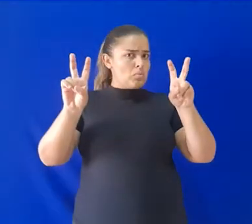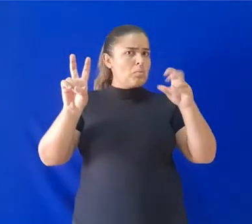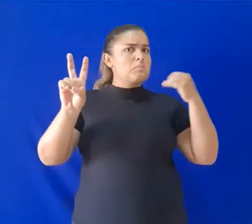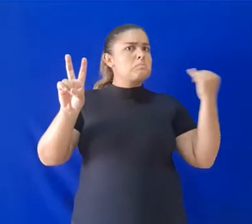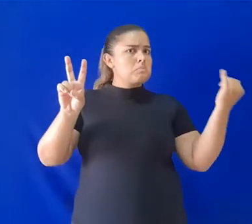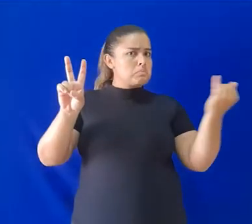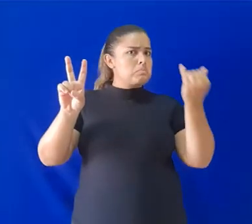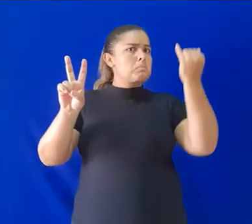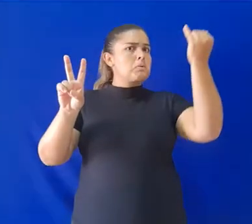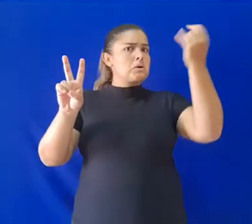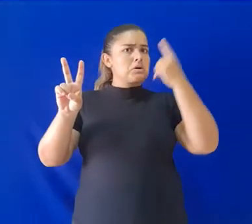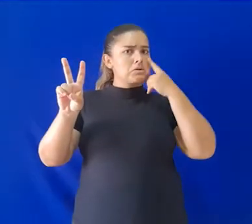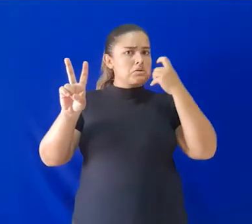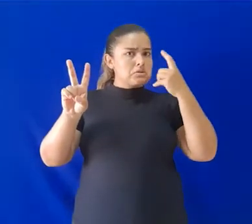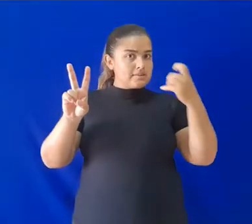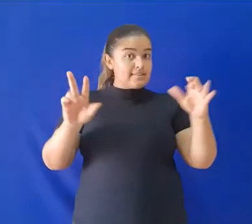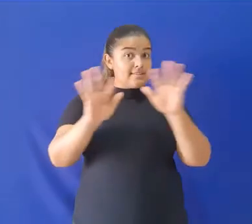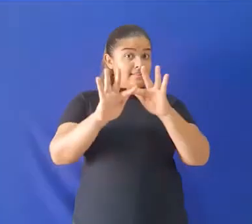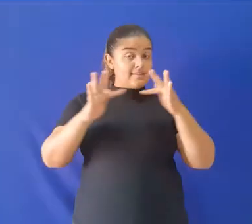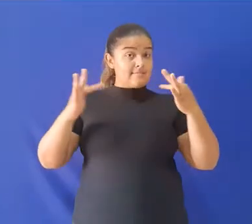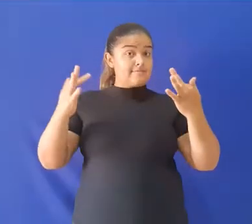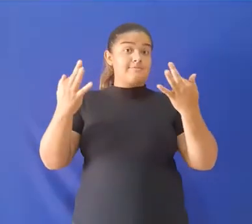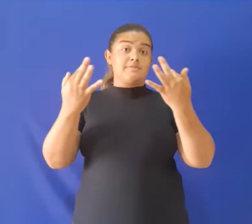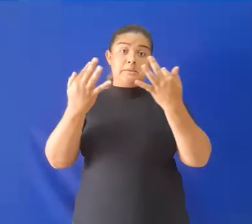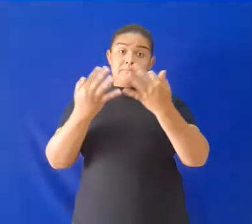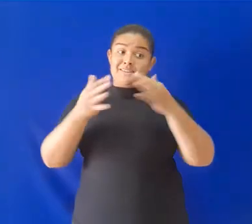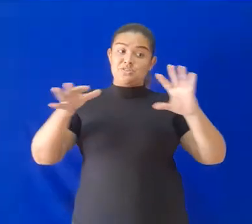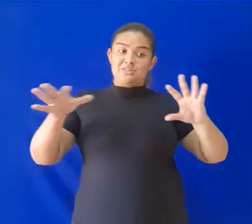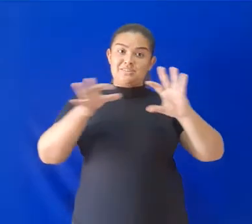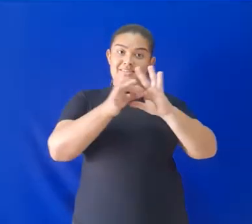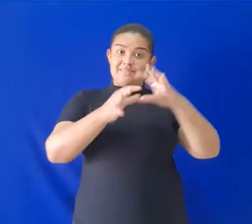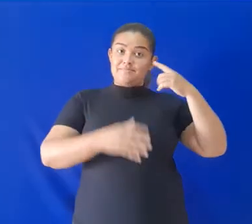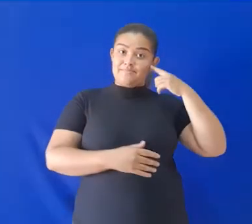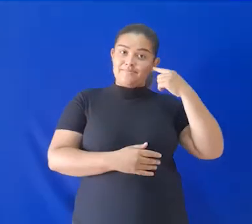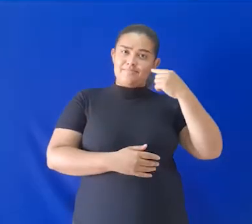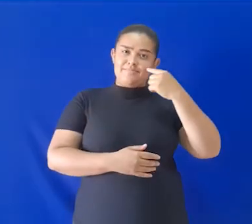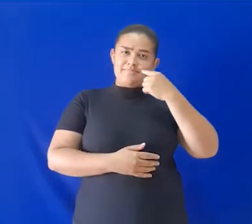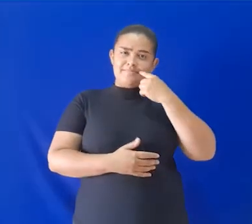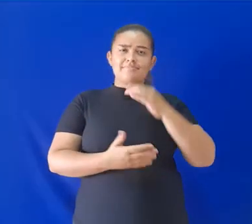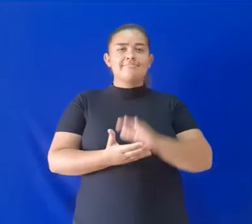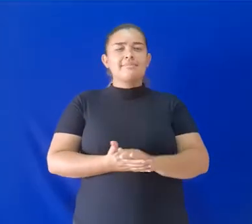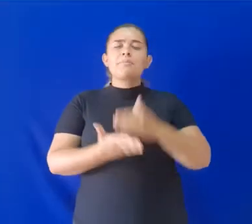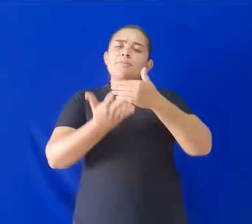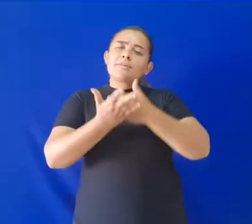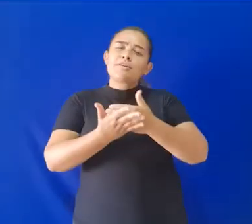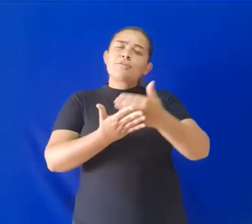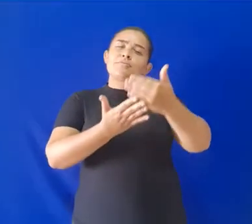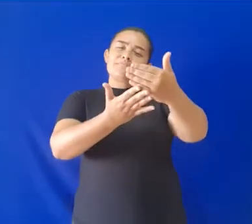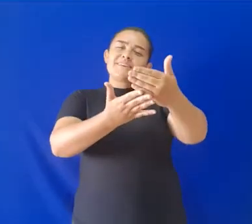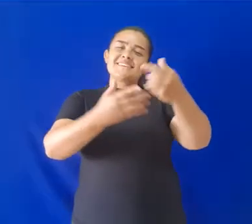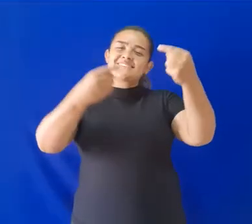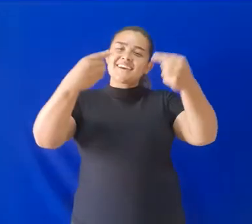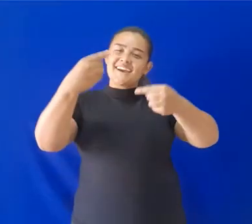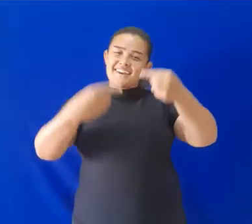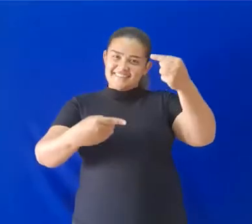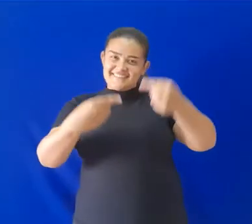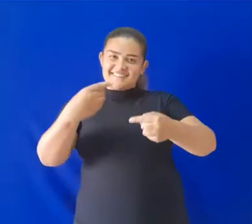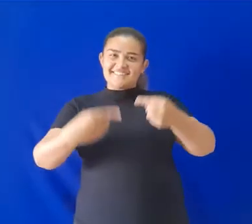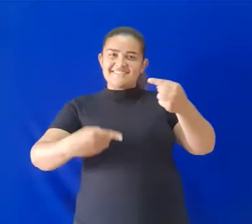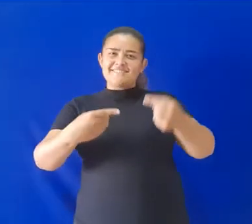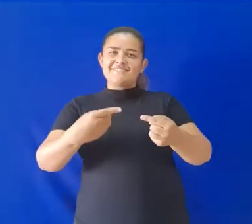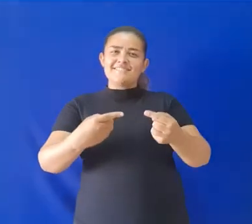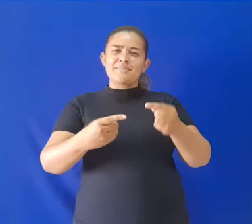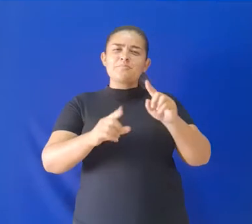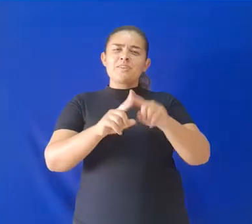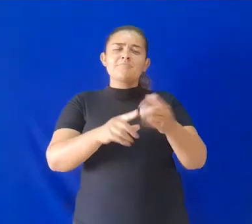tema muitíssimo interessante, o tema da família e do surdo. Então, para começar essa conversa,